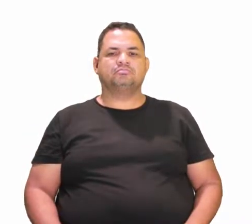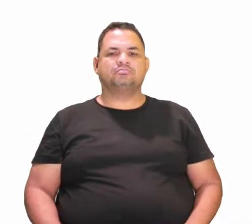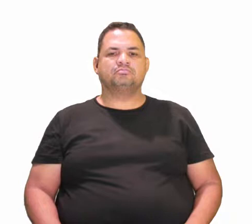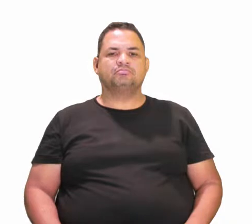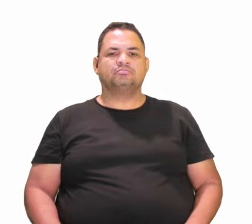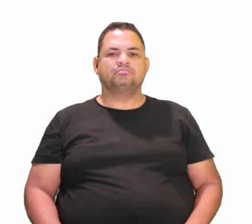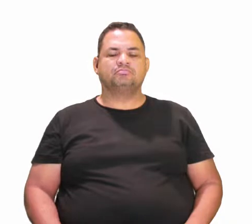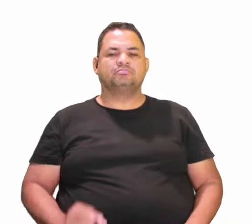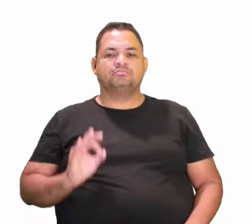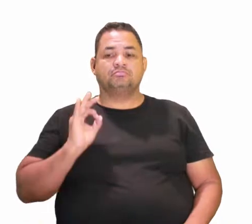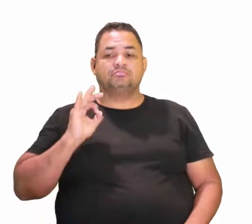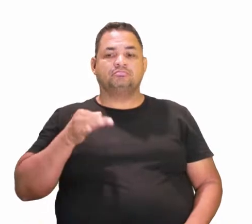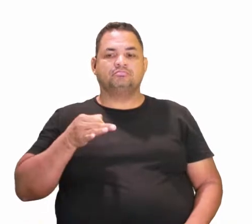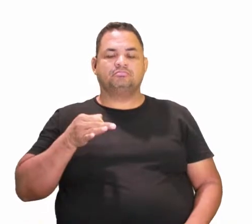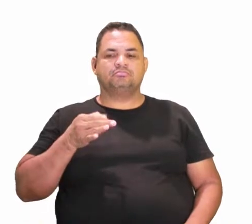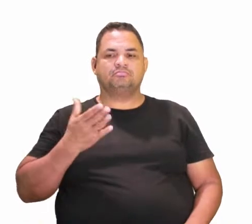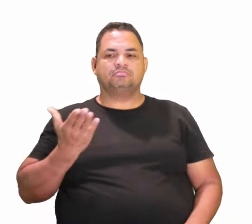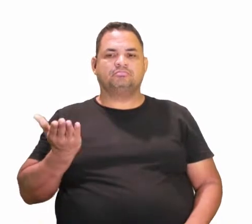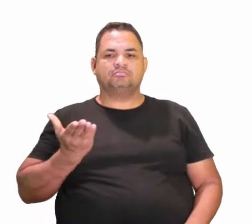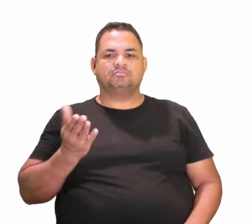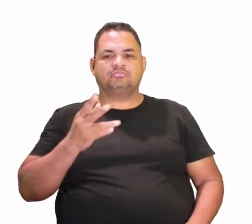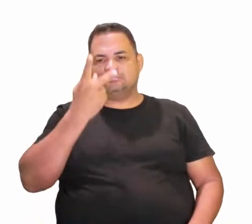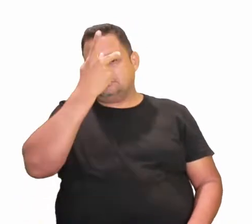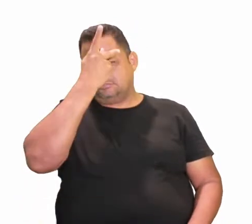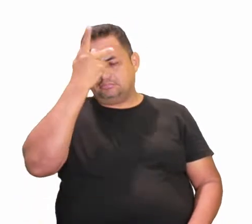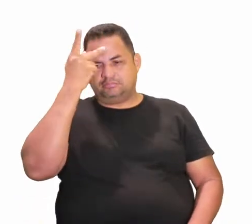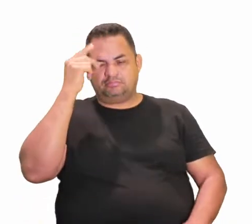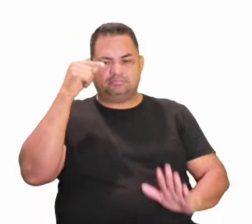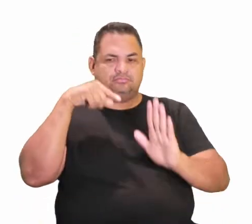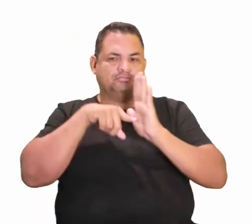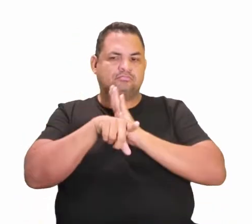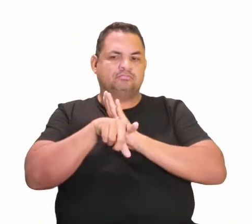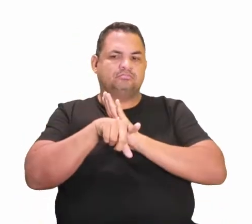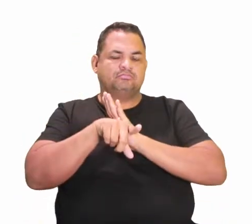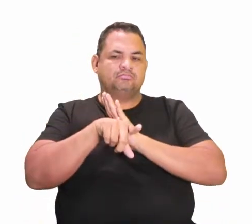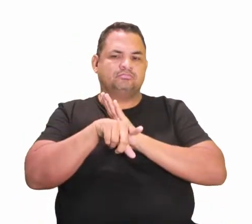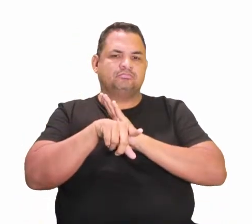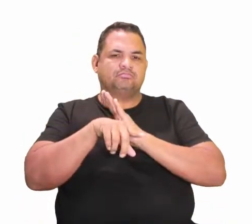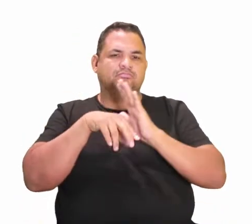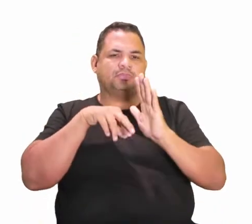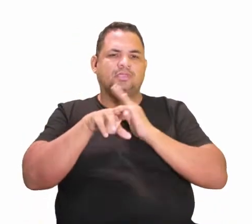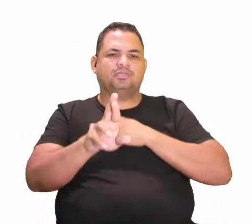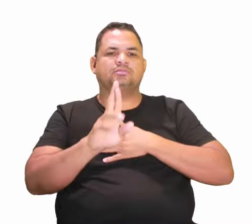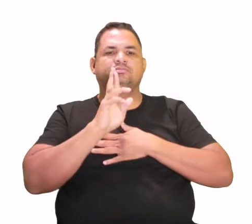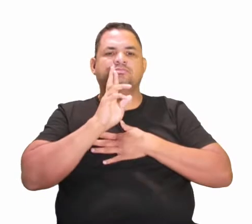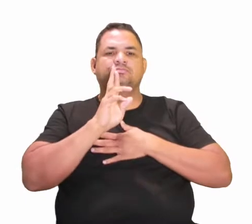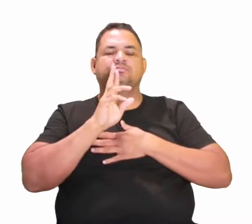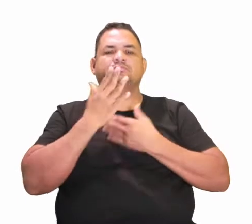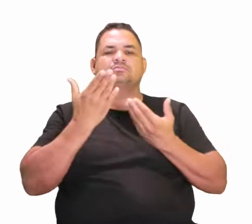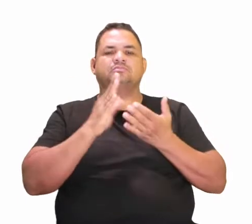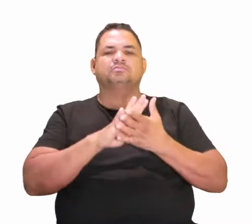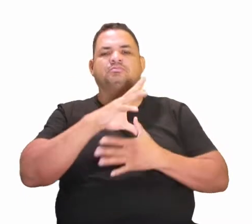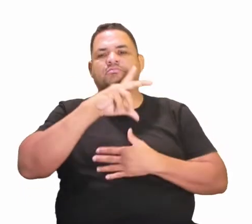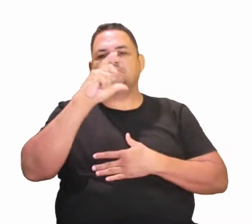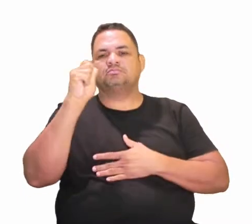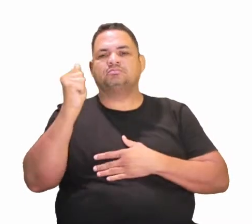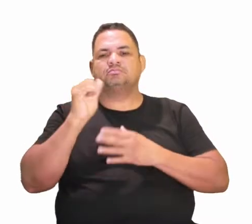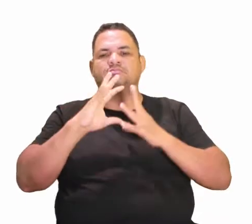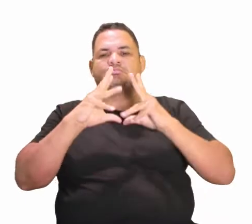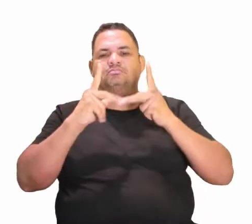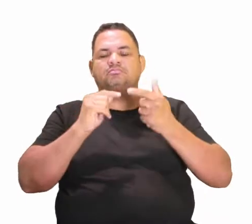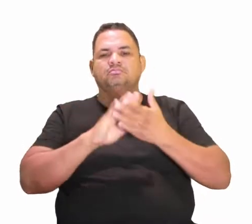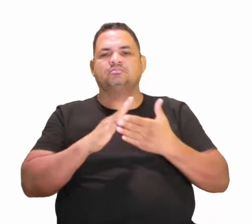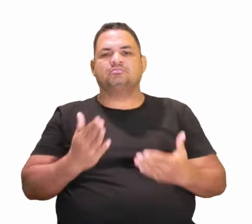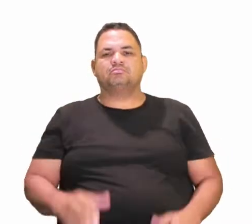certo e aí a pessoa vai responder com certeza falando também uma data toda